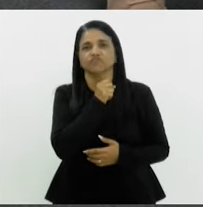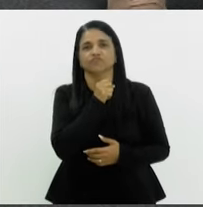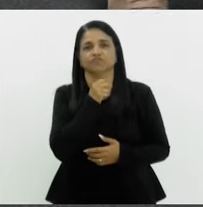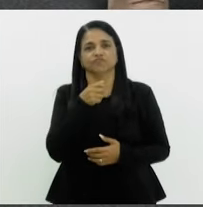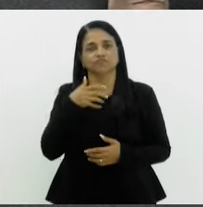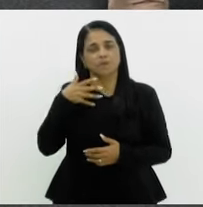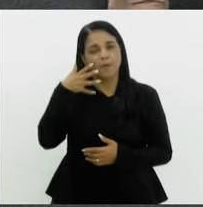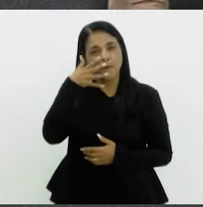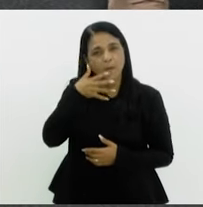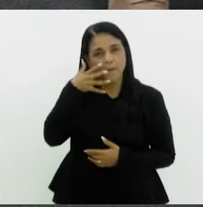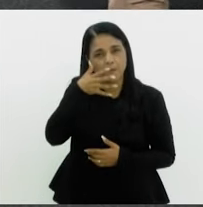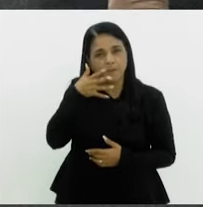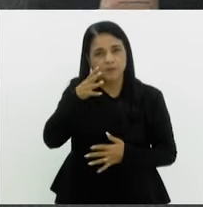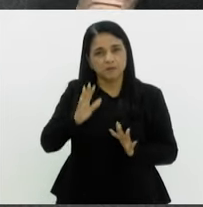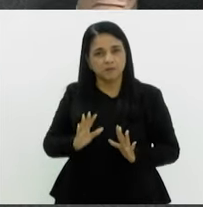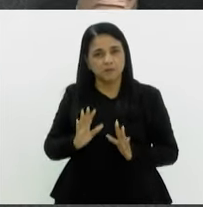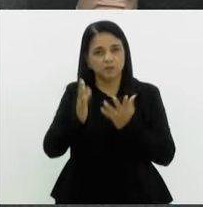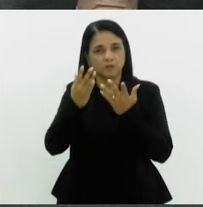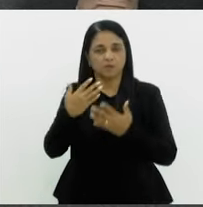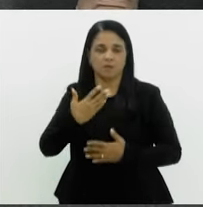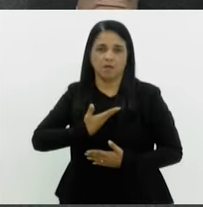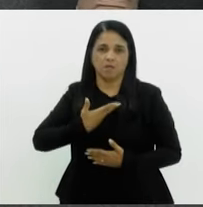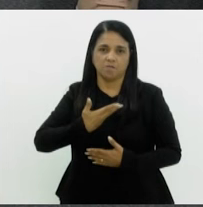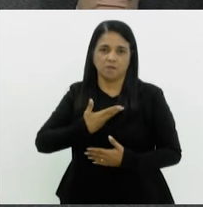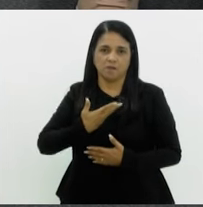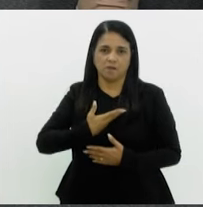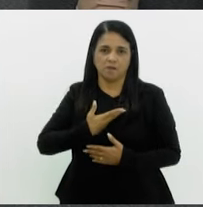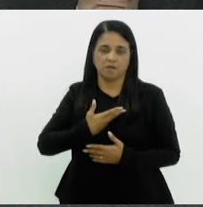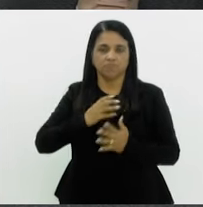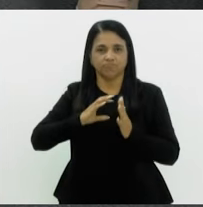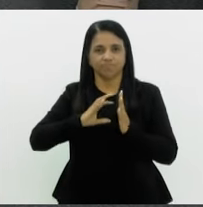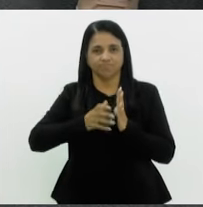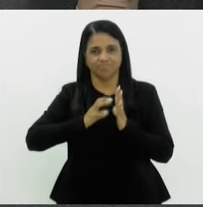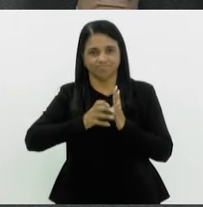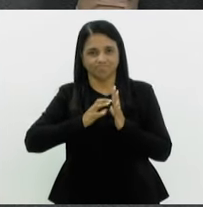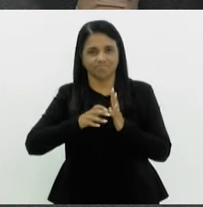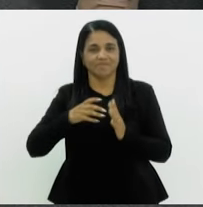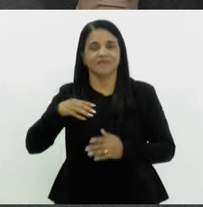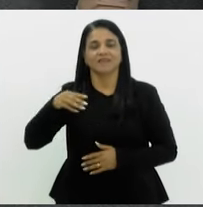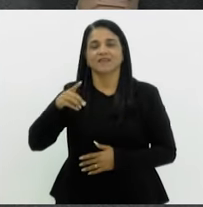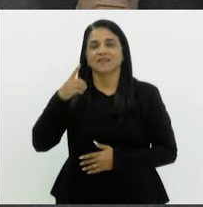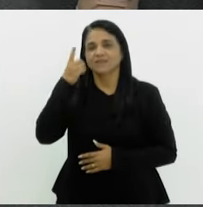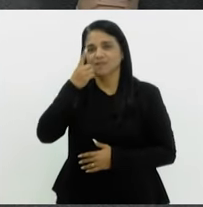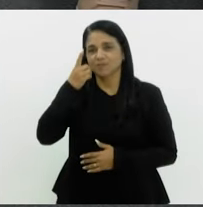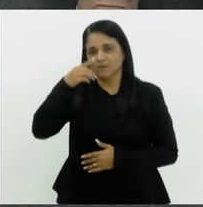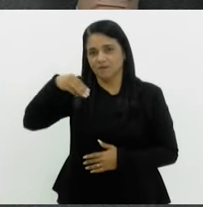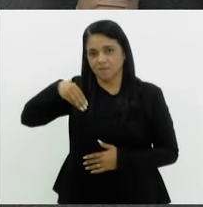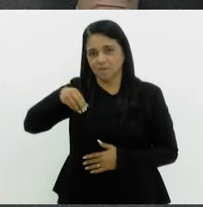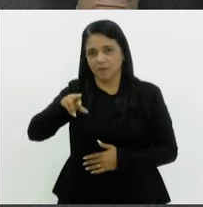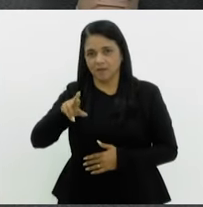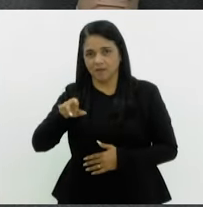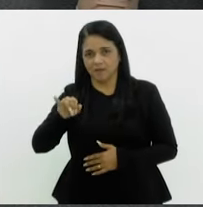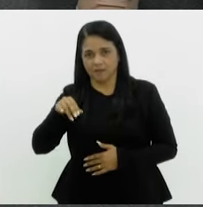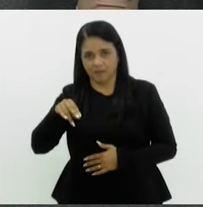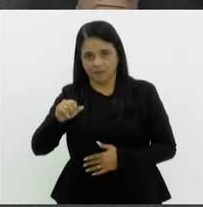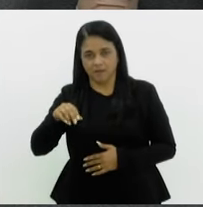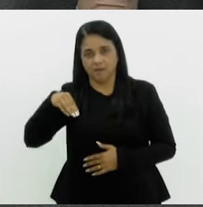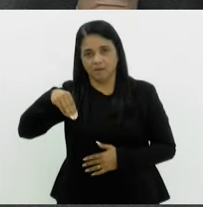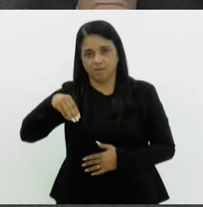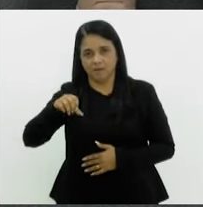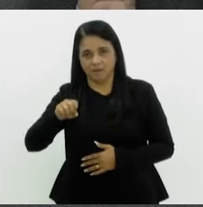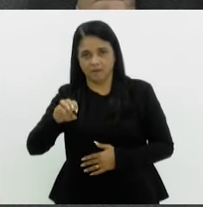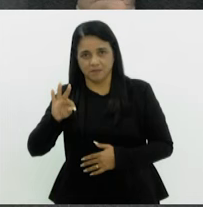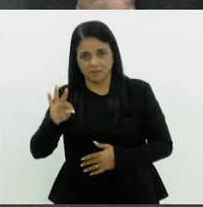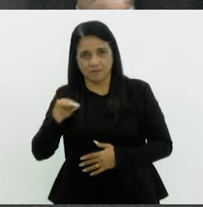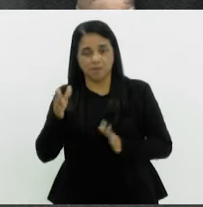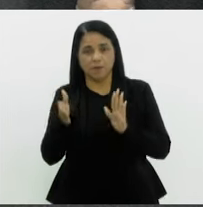fala saudando a minha querida colega de bancada, a deputada Marina do MST, por essa